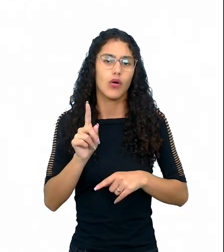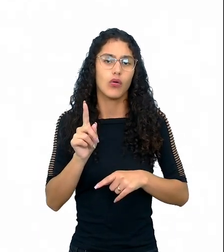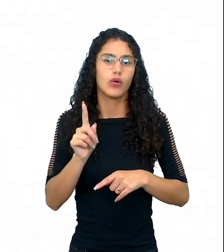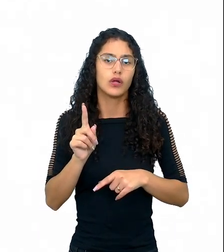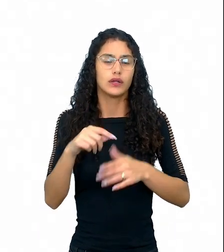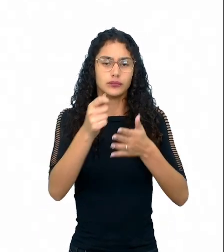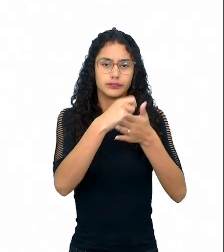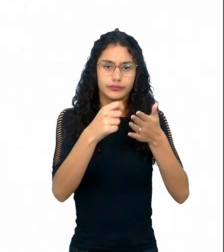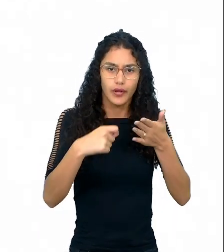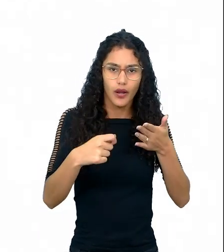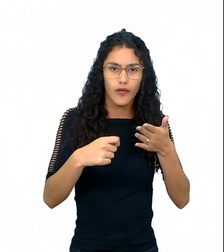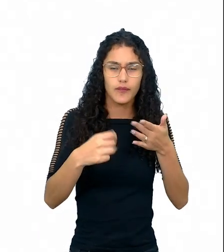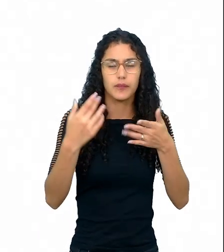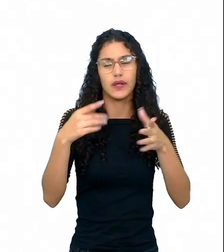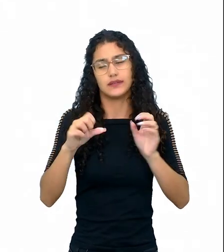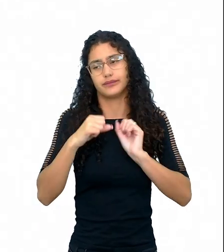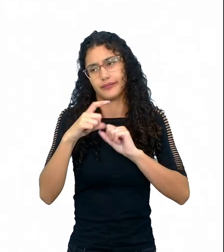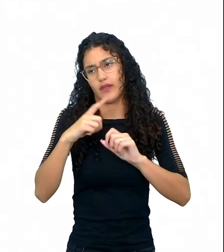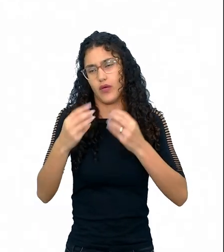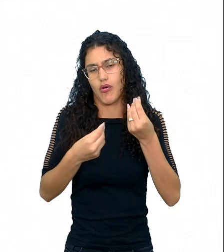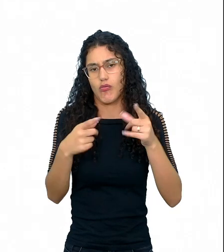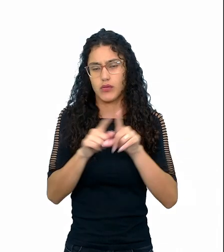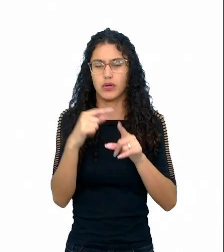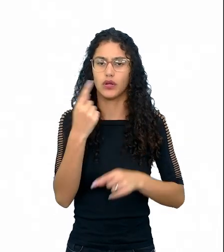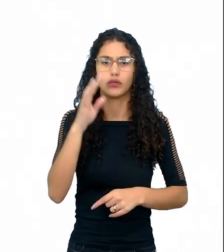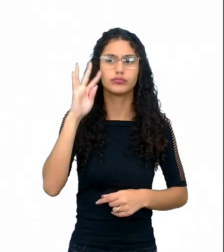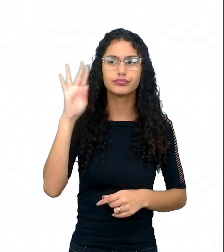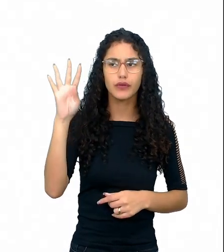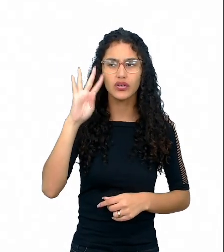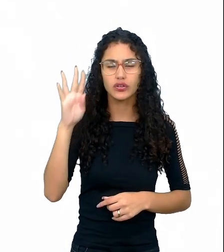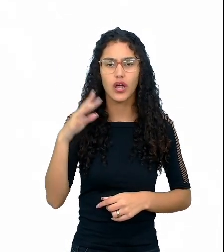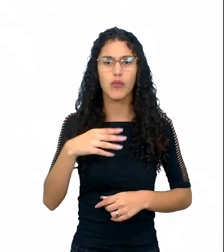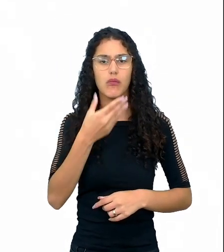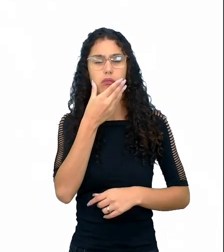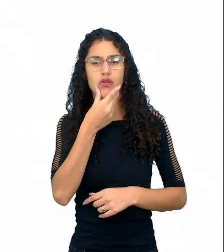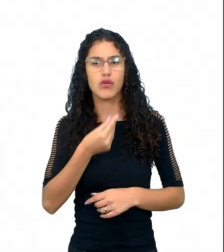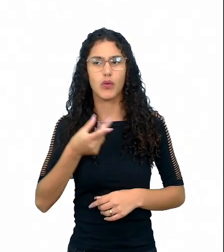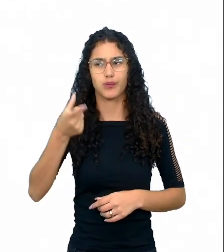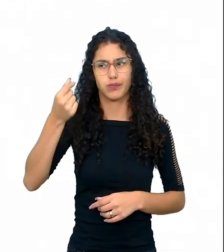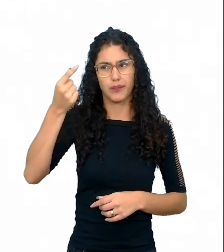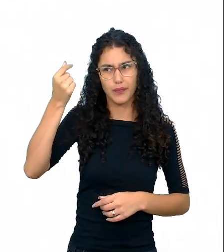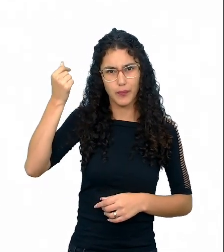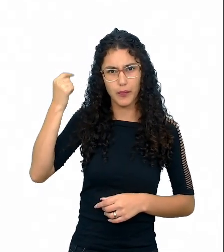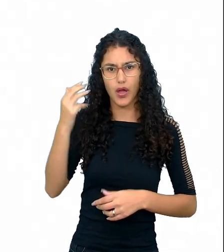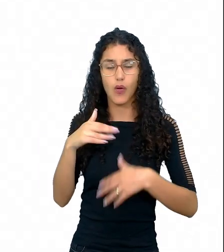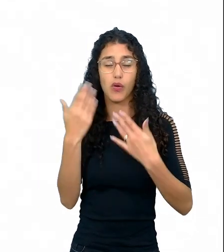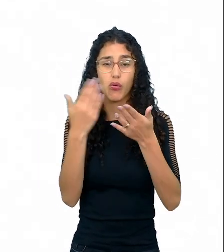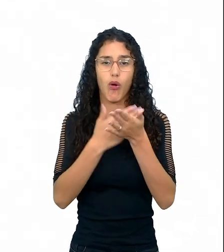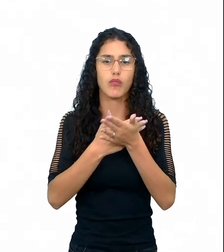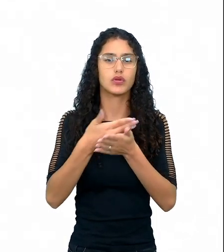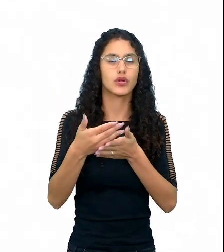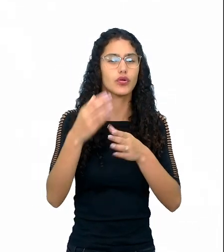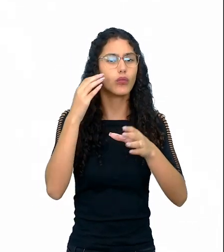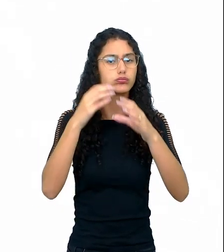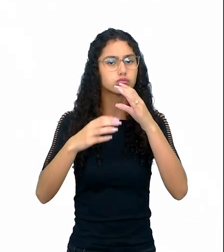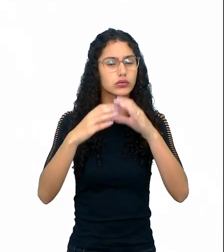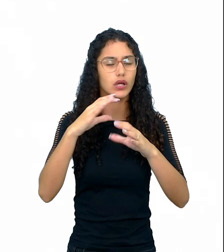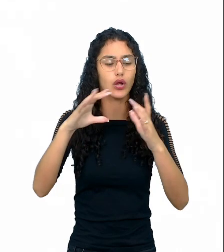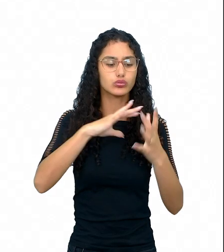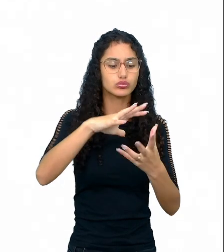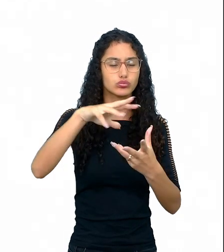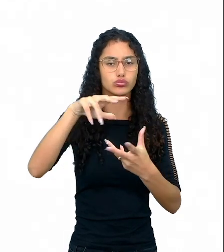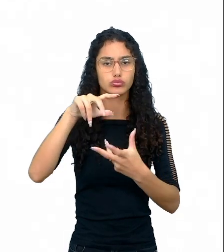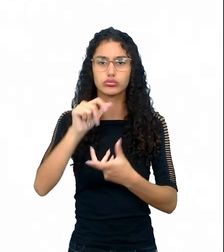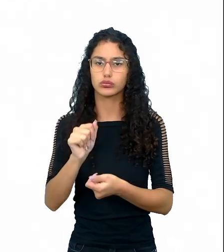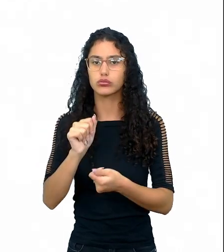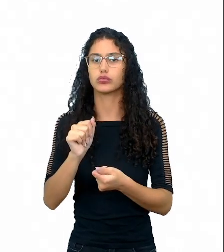que escreve. Dá até para nós imaginarmos, né, o homem pré-histórico, quando ele começou a se comunicar no mundo,